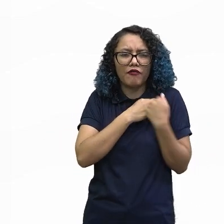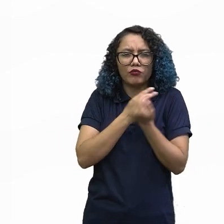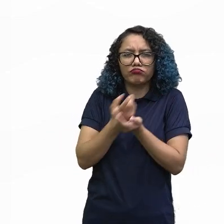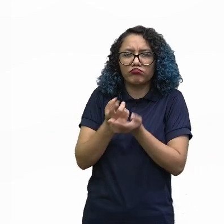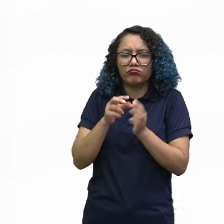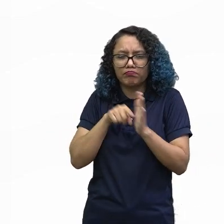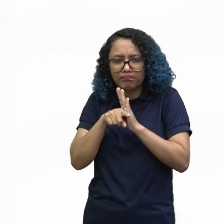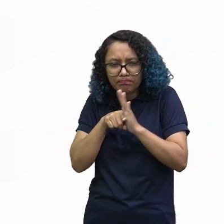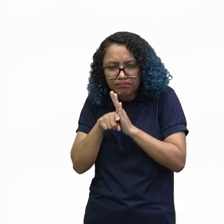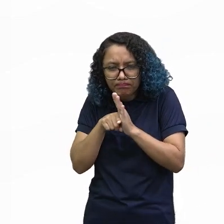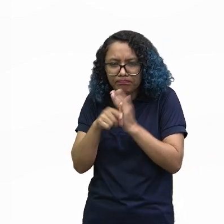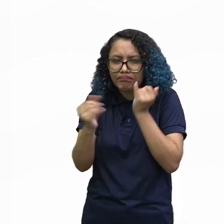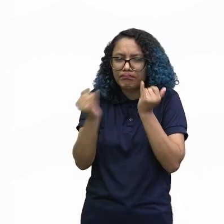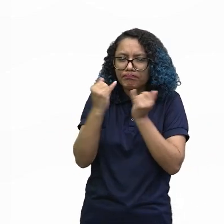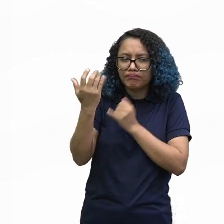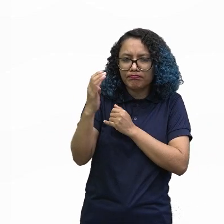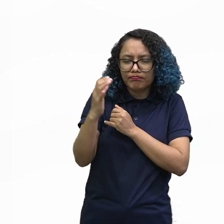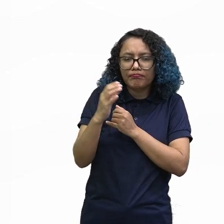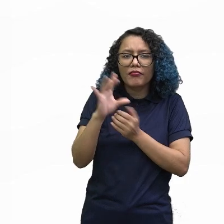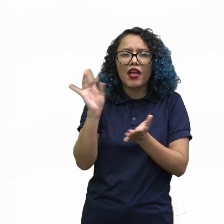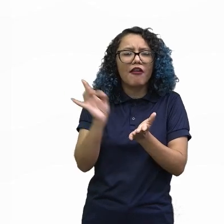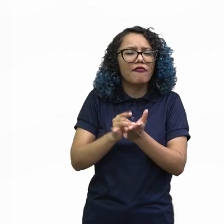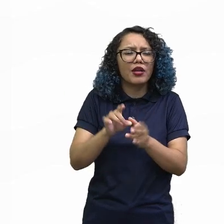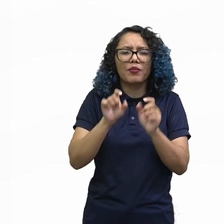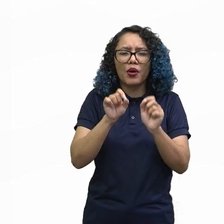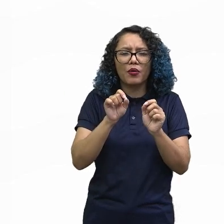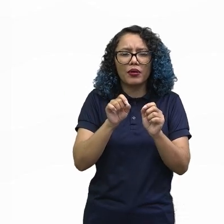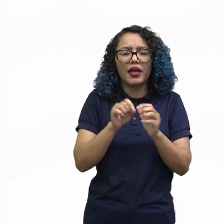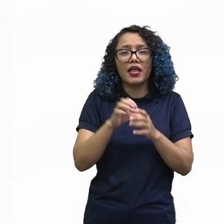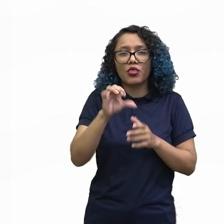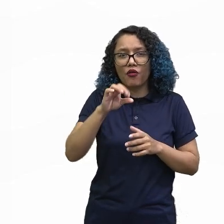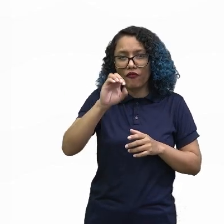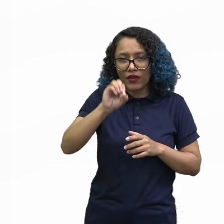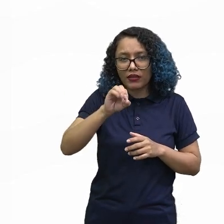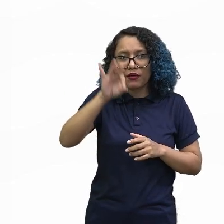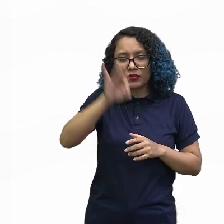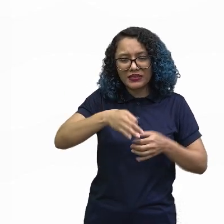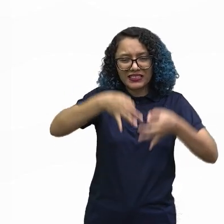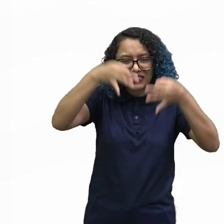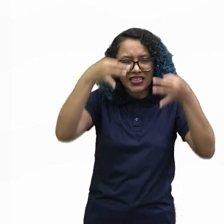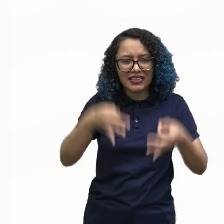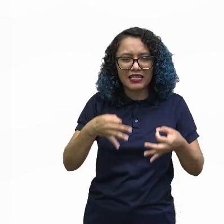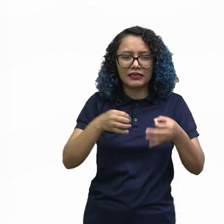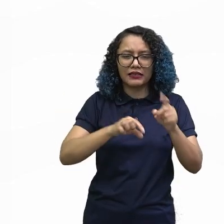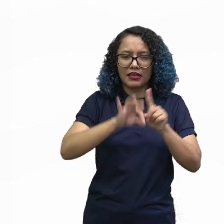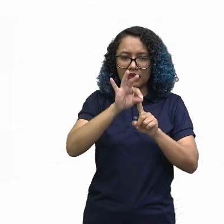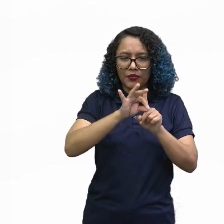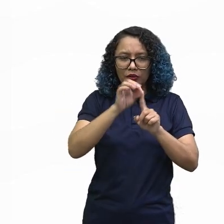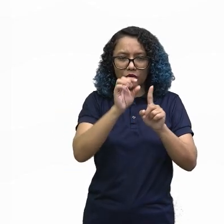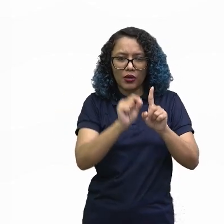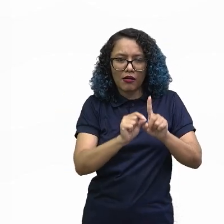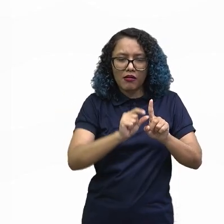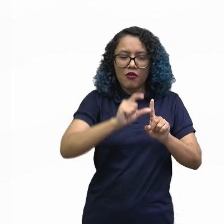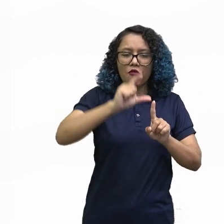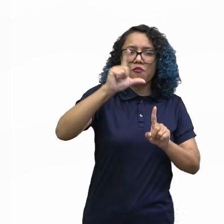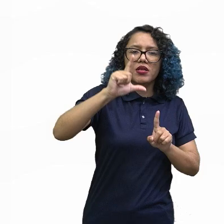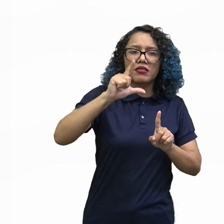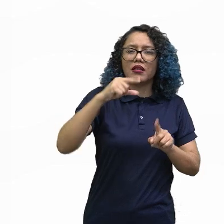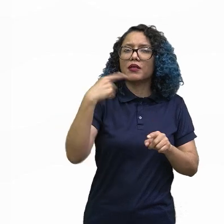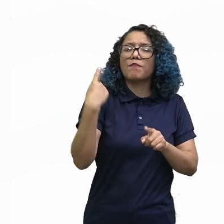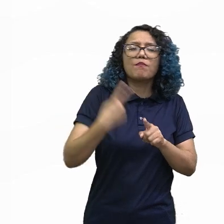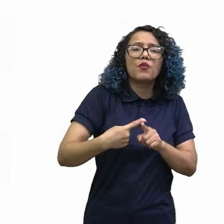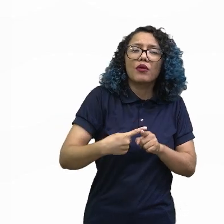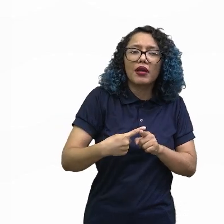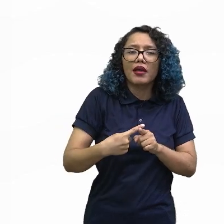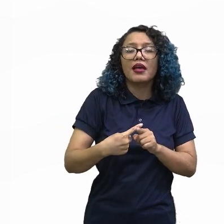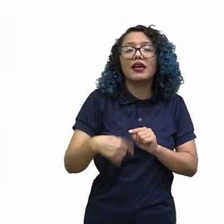científicas, afirma que há 90% de certeza que o aumento de temperatura na Terra está sendo causado pela